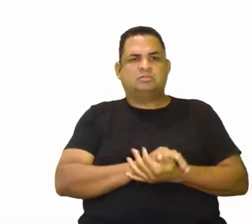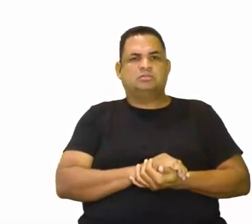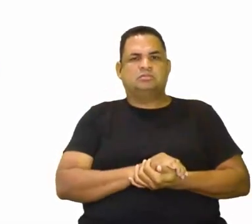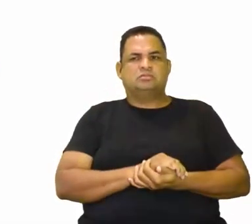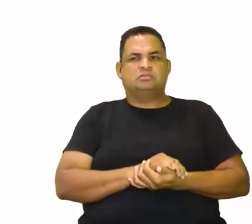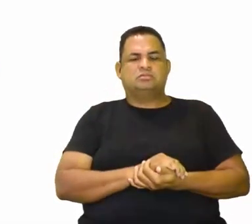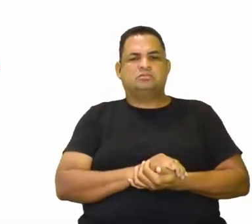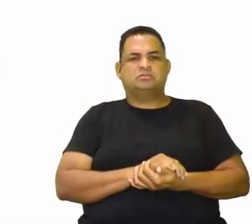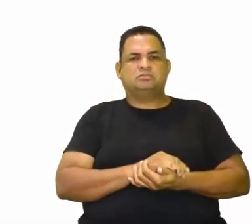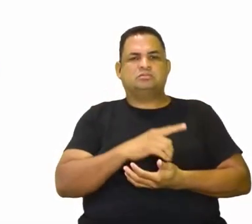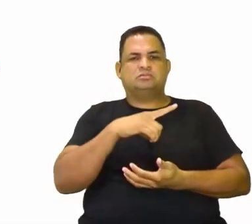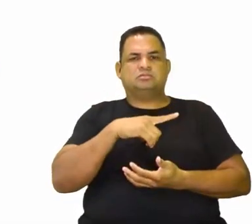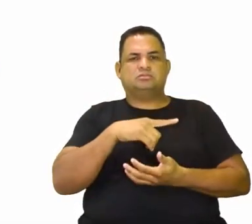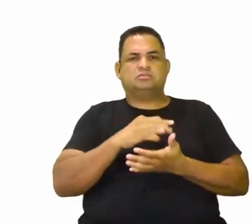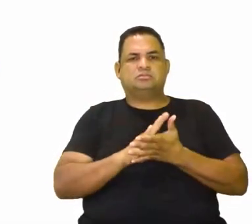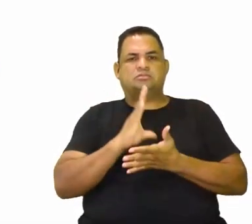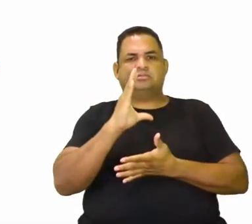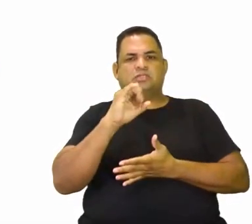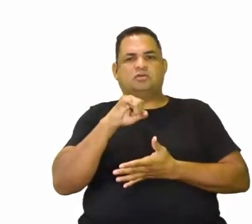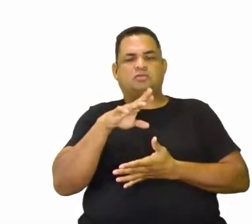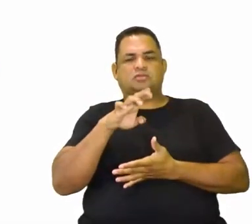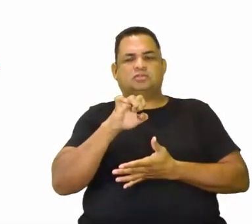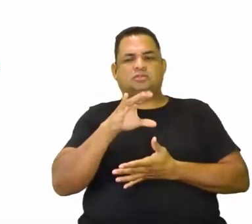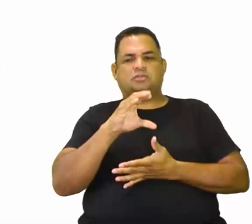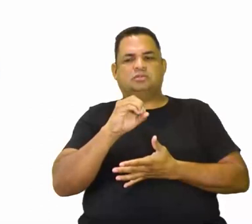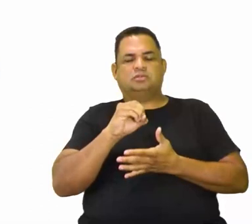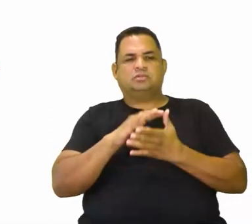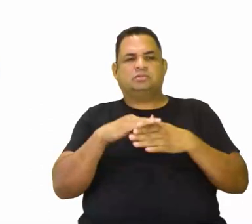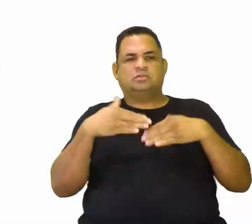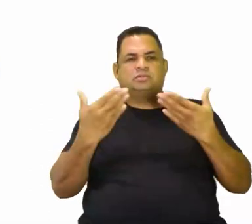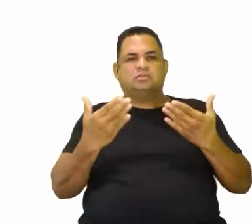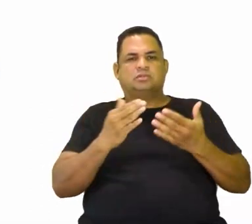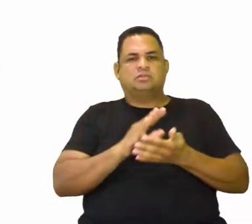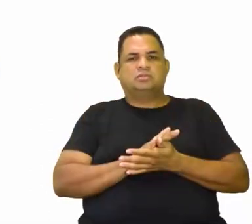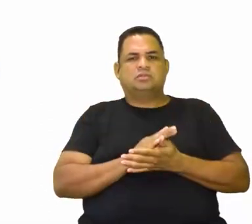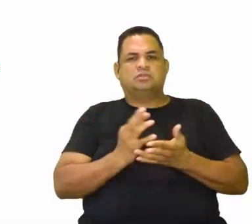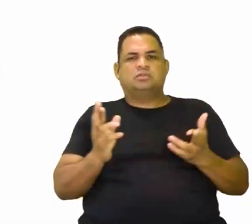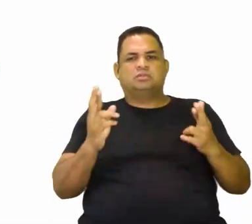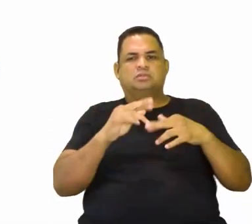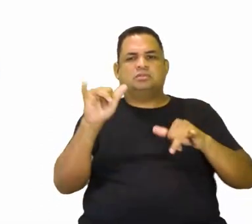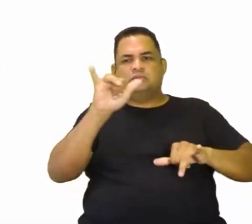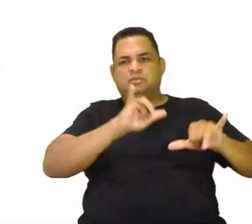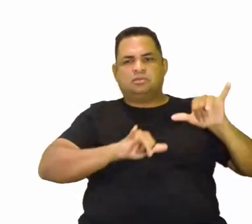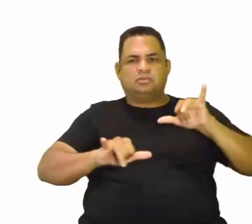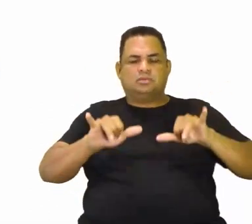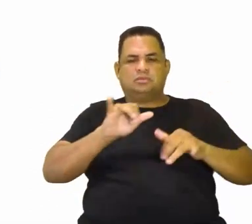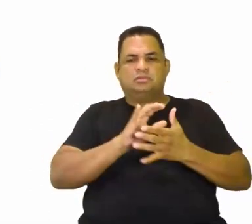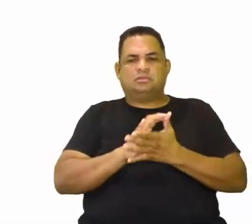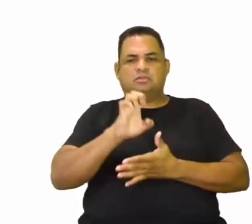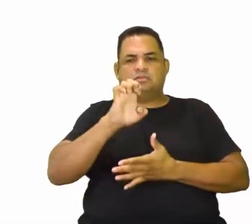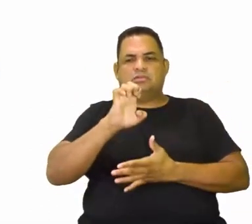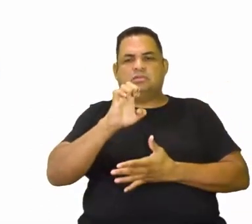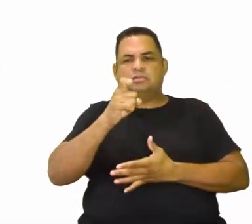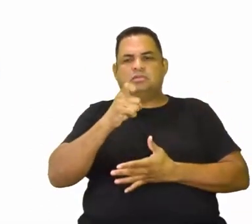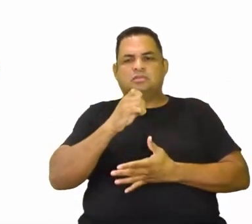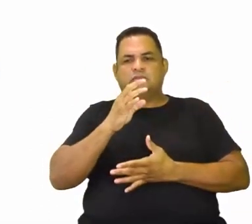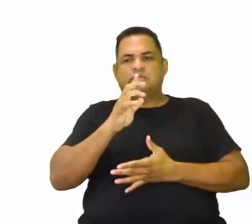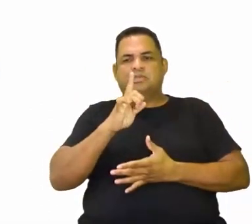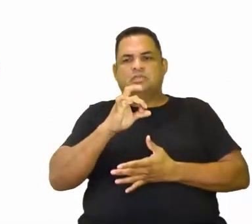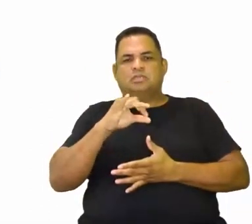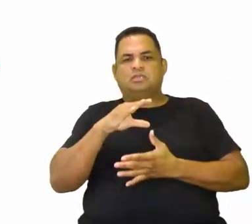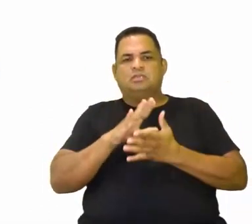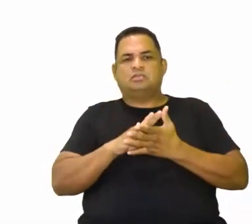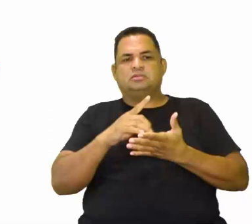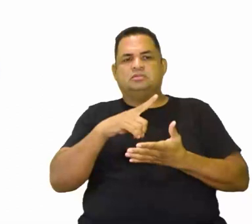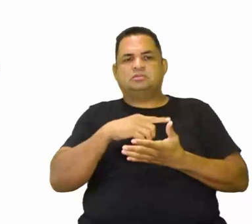de hoje, nós temos a combustão. A combustão, ela é uma reação química exotérmica,